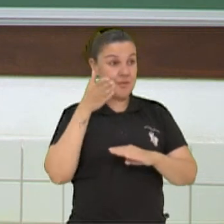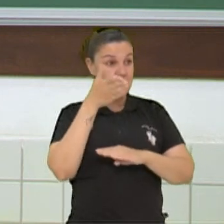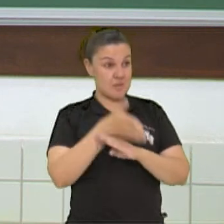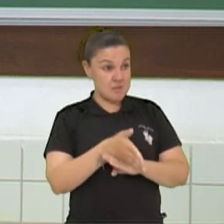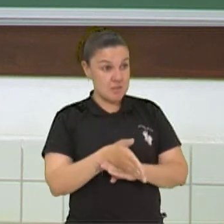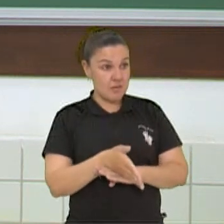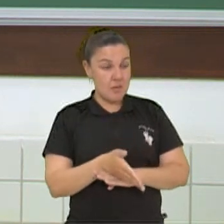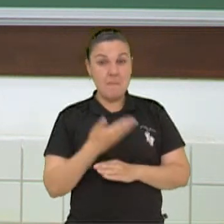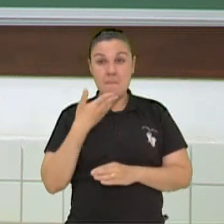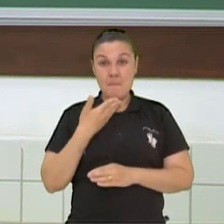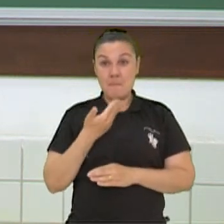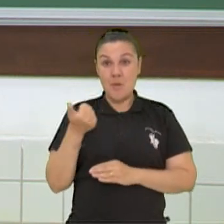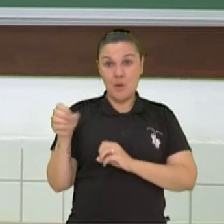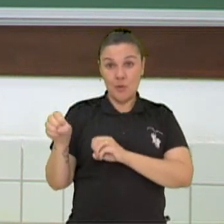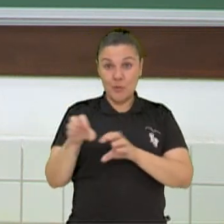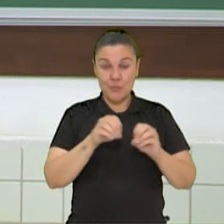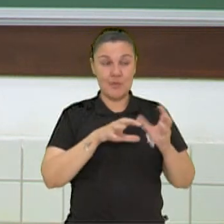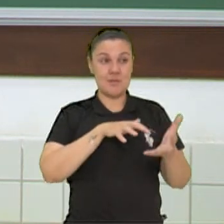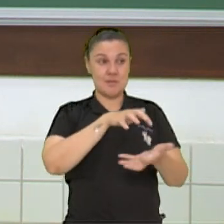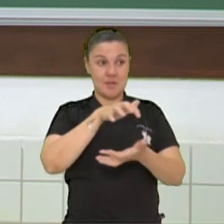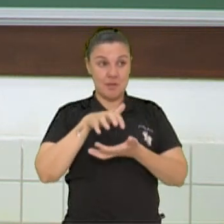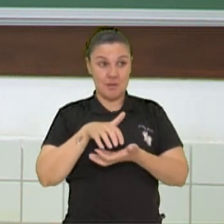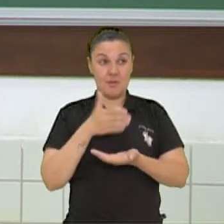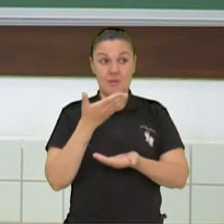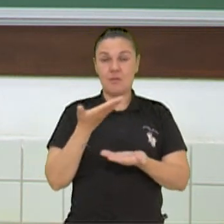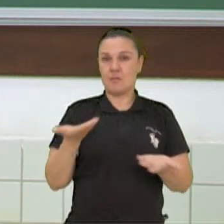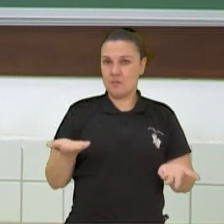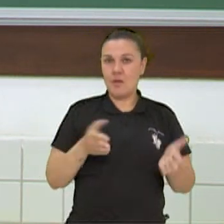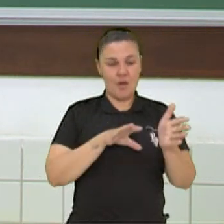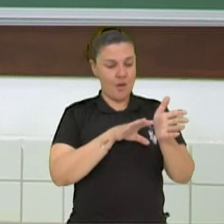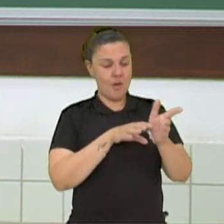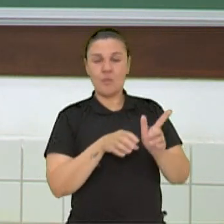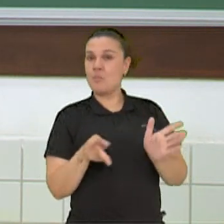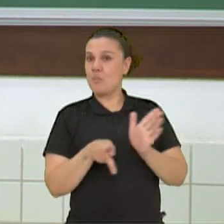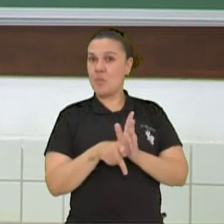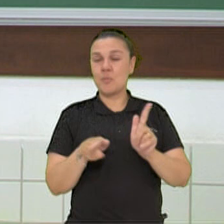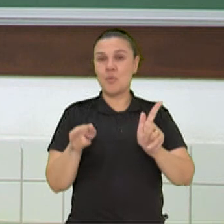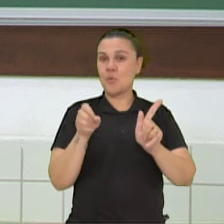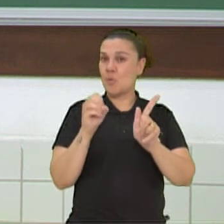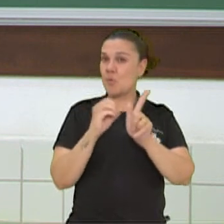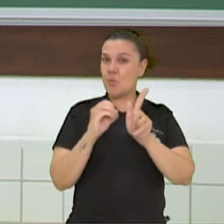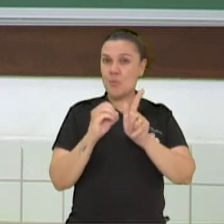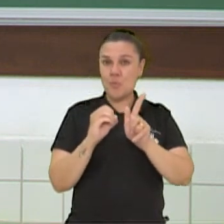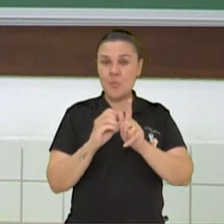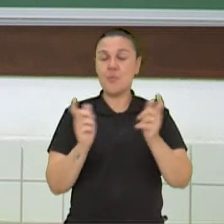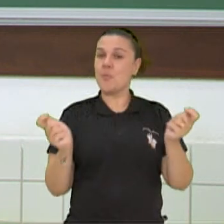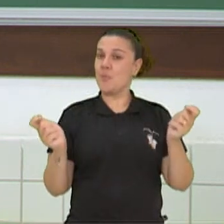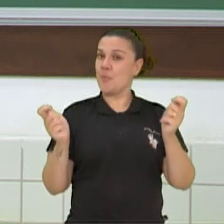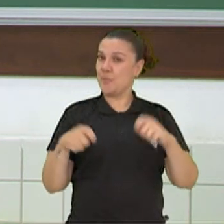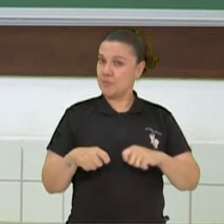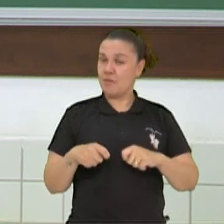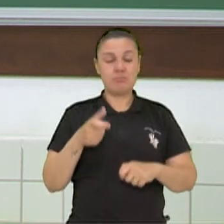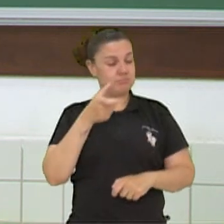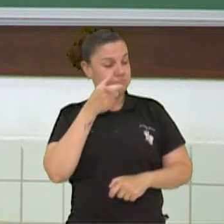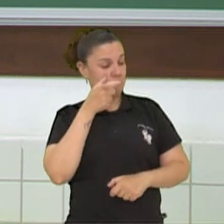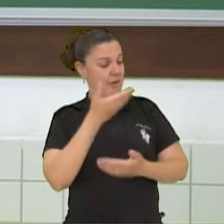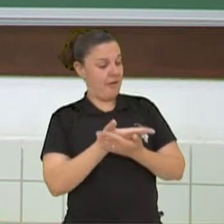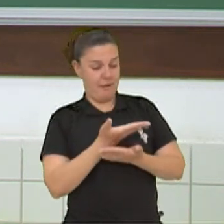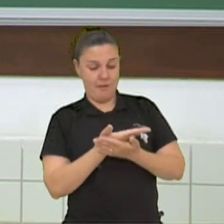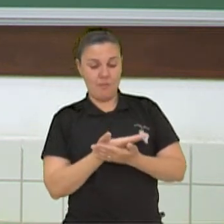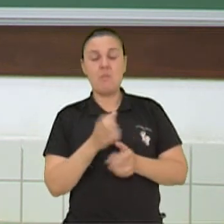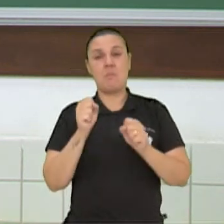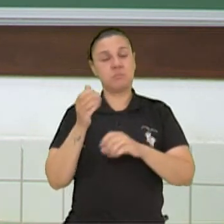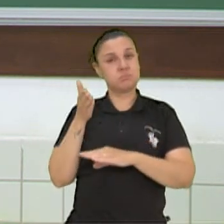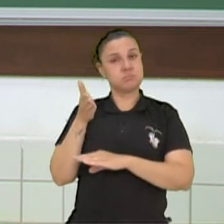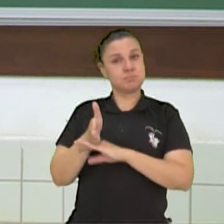Bem, eu vou aqui me despedindo da aula 130 com vocês. Espero ter contribuído nesse dia a